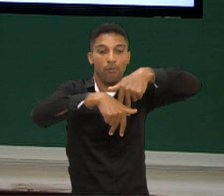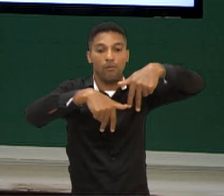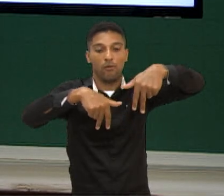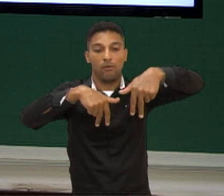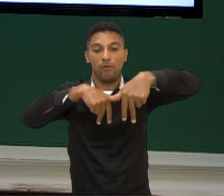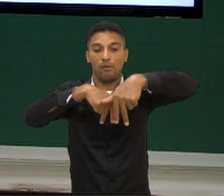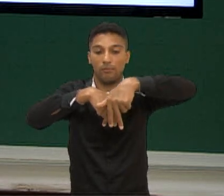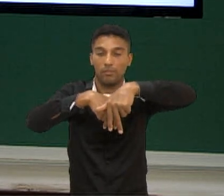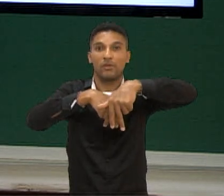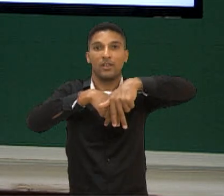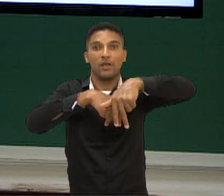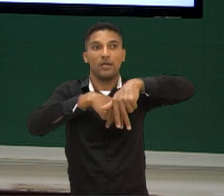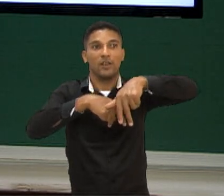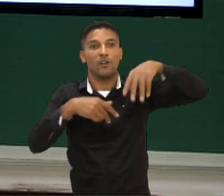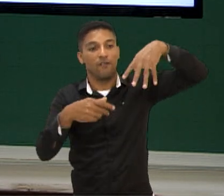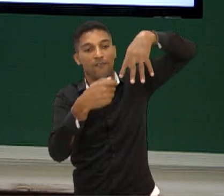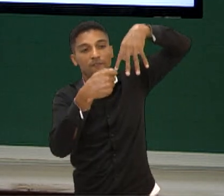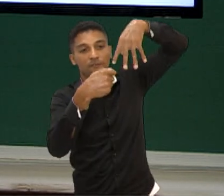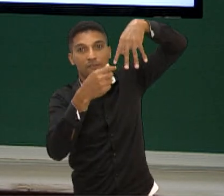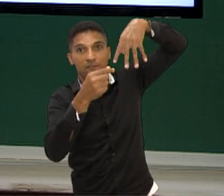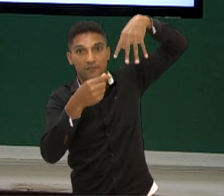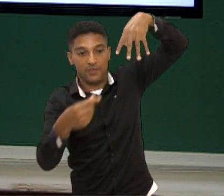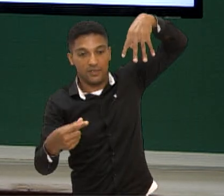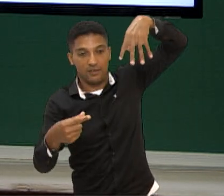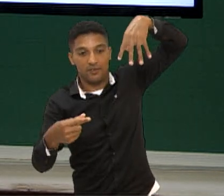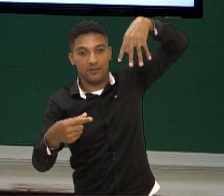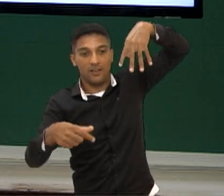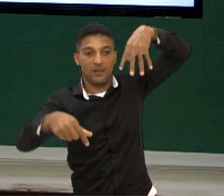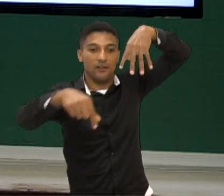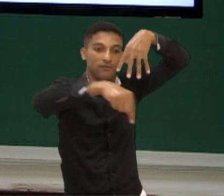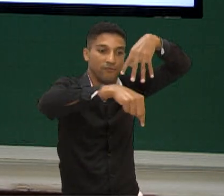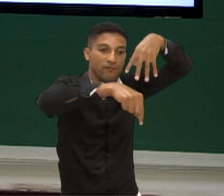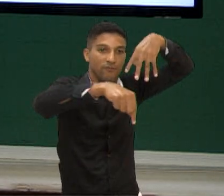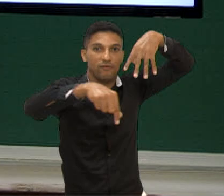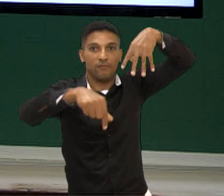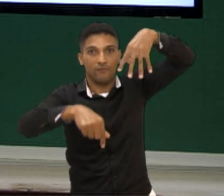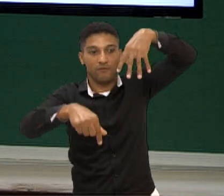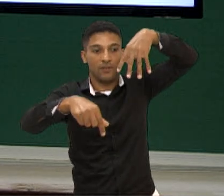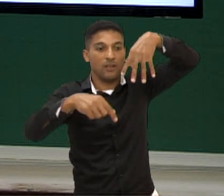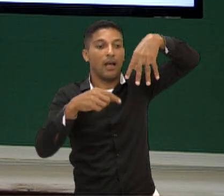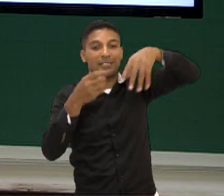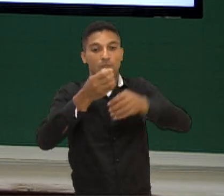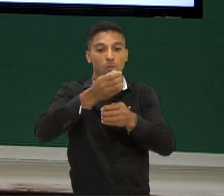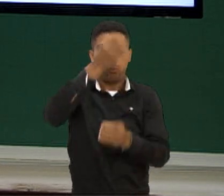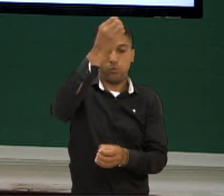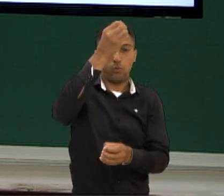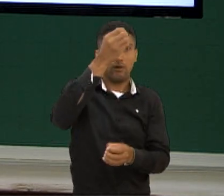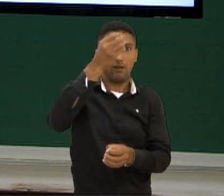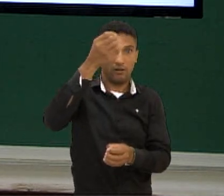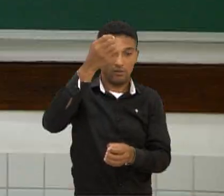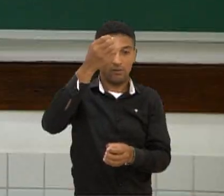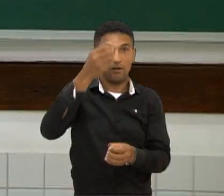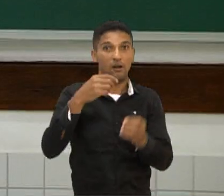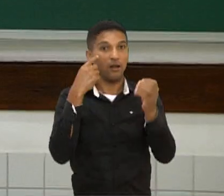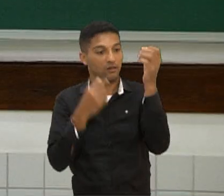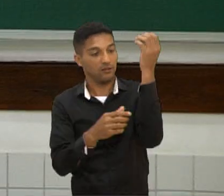essas fitas enquanto cantam, enquanto dançam, neste mastro. Por isso é chamado de pau de fitas.